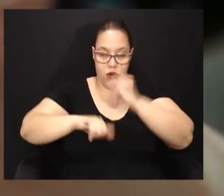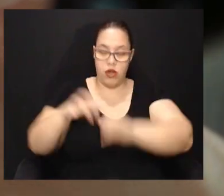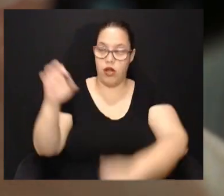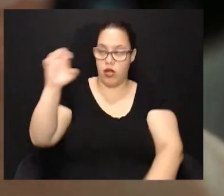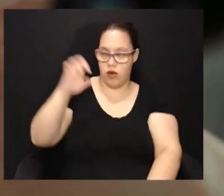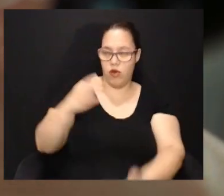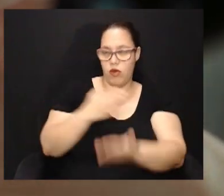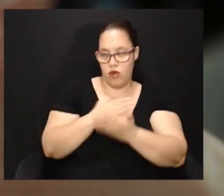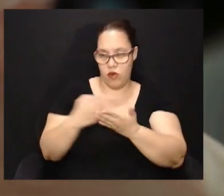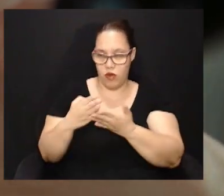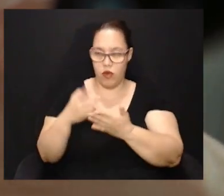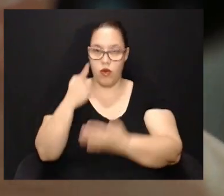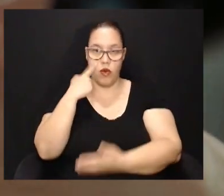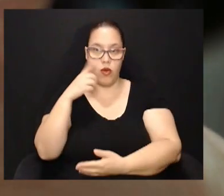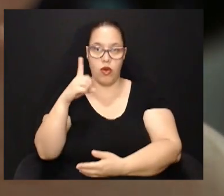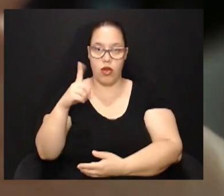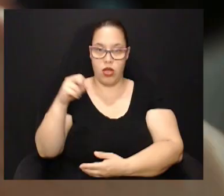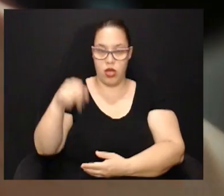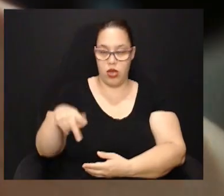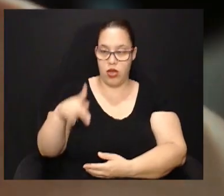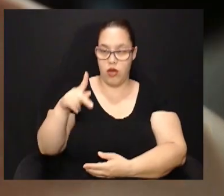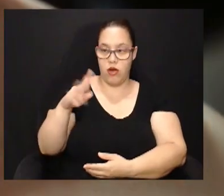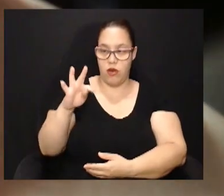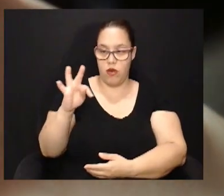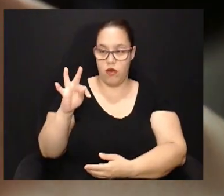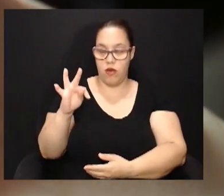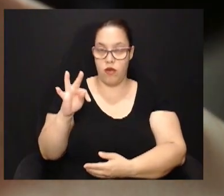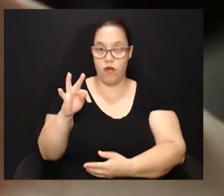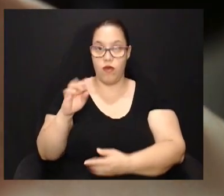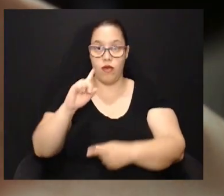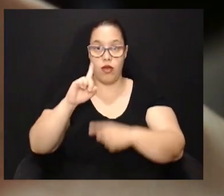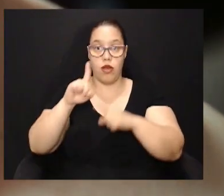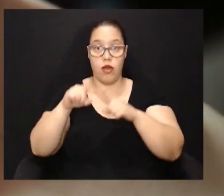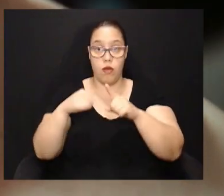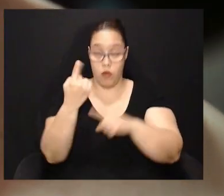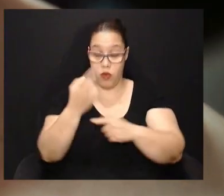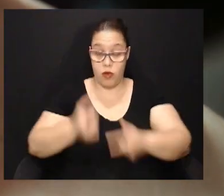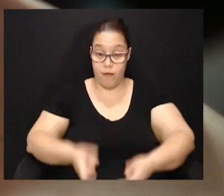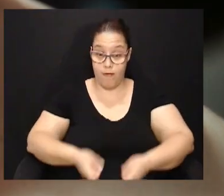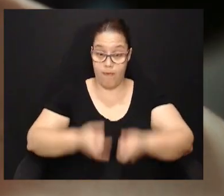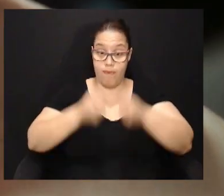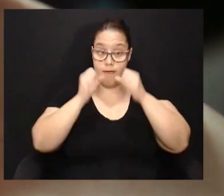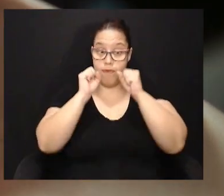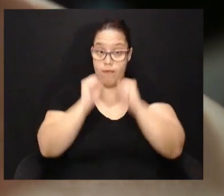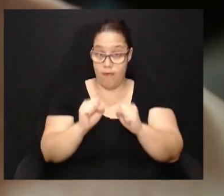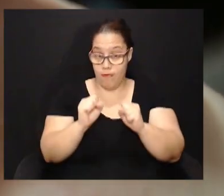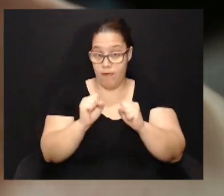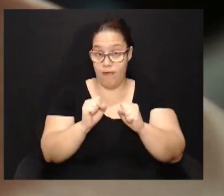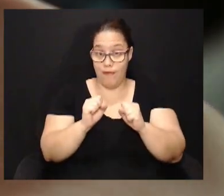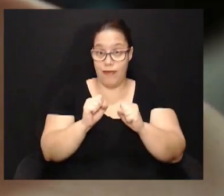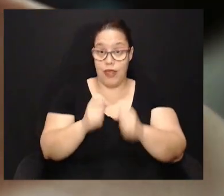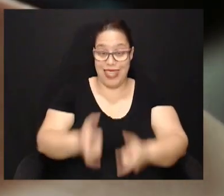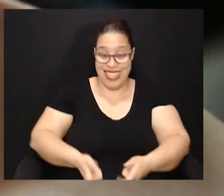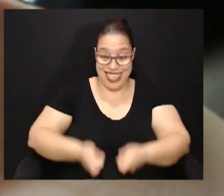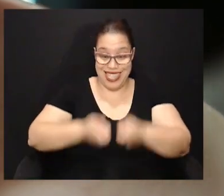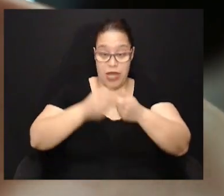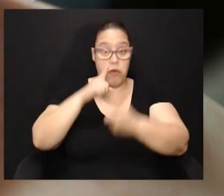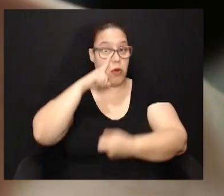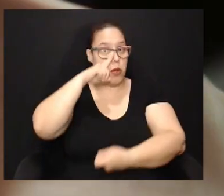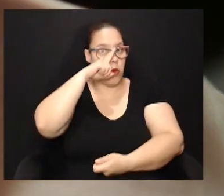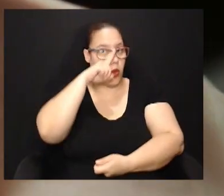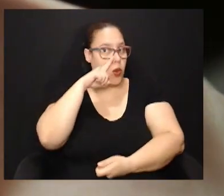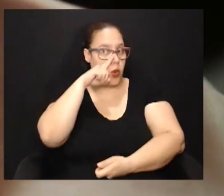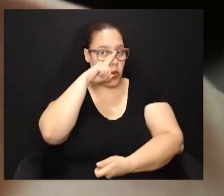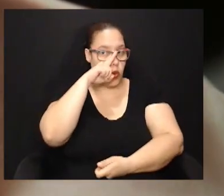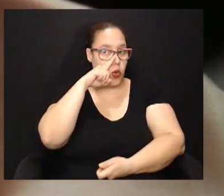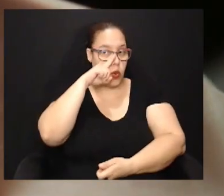Europa inicialmente, e constatou-se que o DMPT é uma substância que tem potencial de causar câncer, é uma substância considerada uma substância carcinogênica,